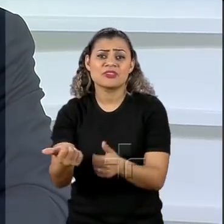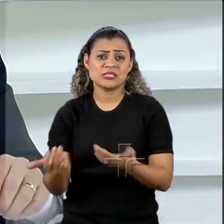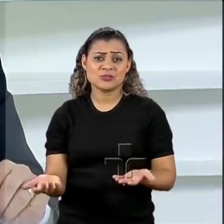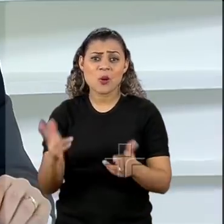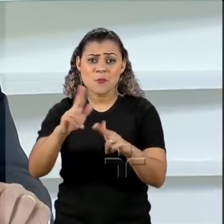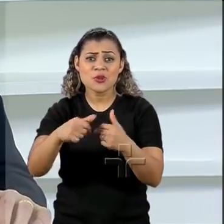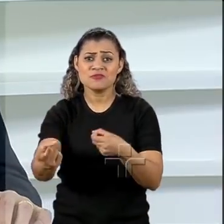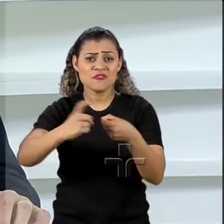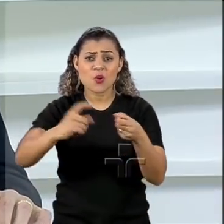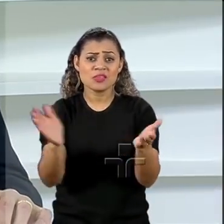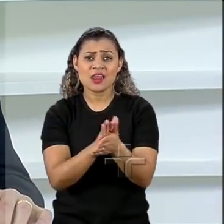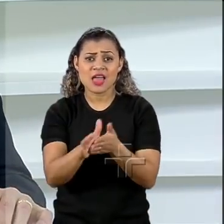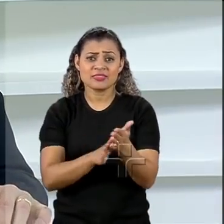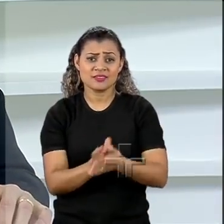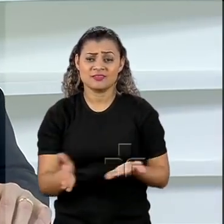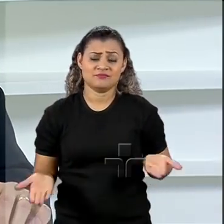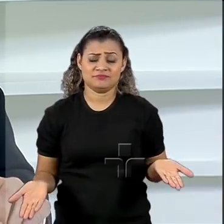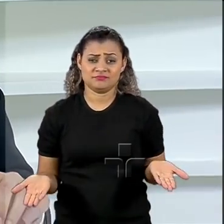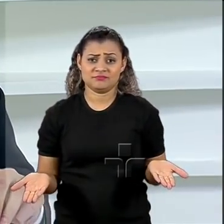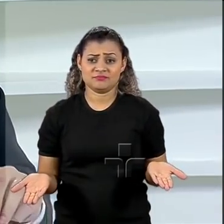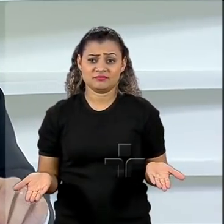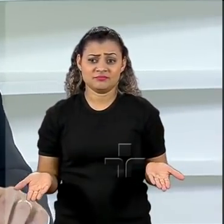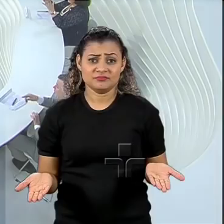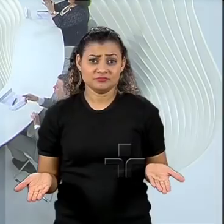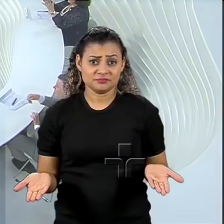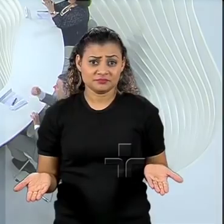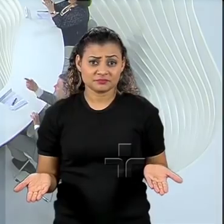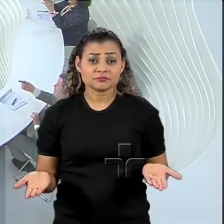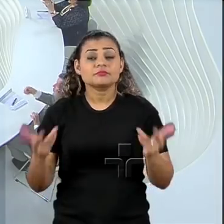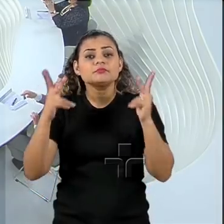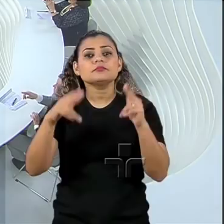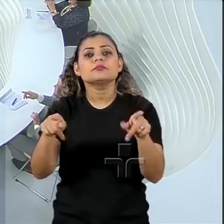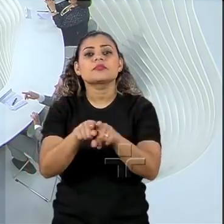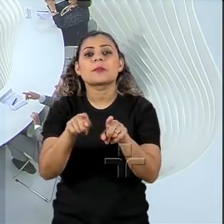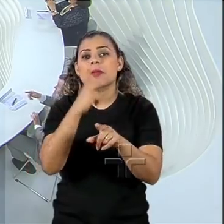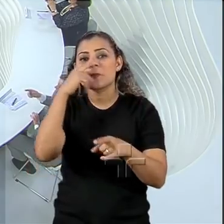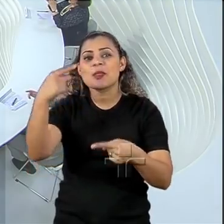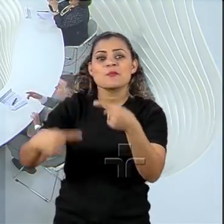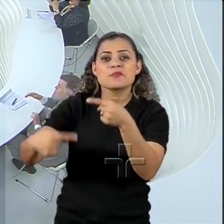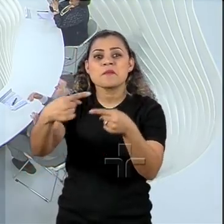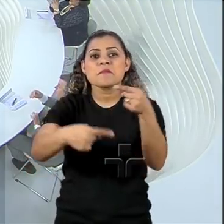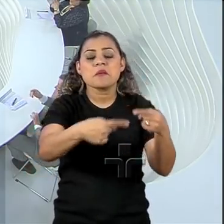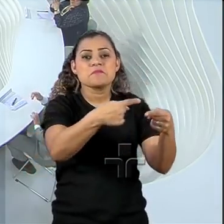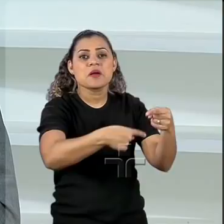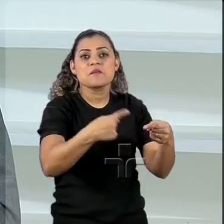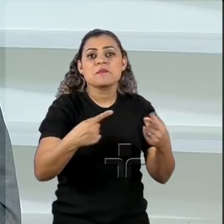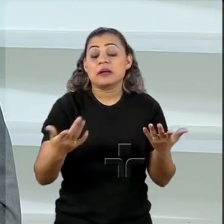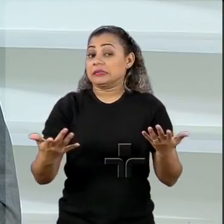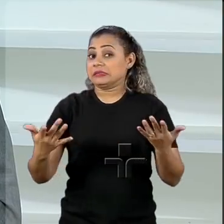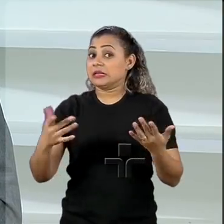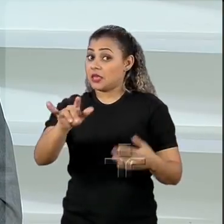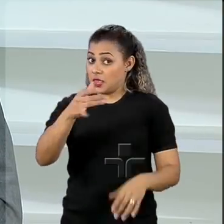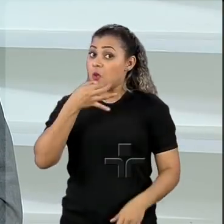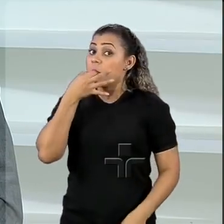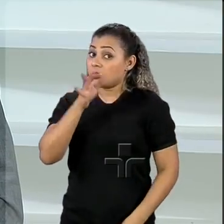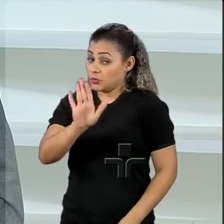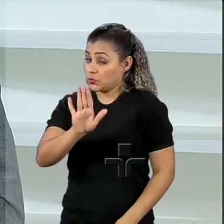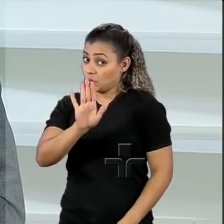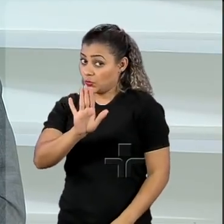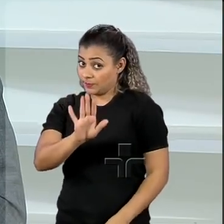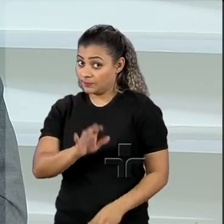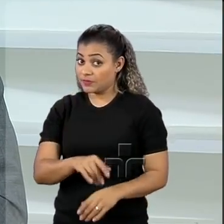bom, se é moradia, não é alimentício, né? E mais ainda... Aí é uma discussão jurídica. Não, mas eu digo,